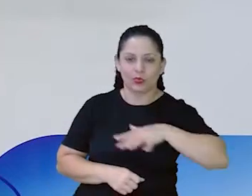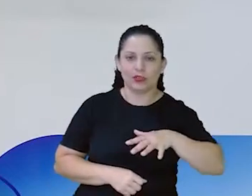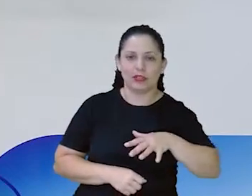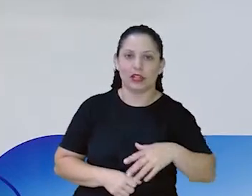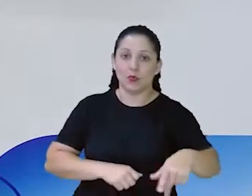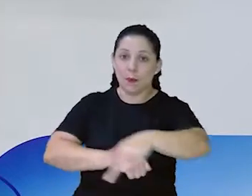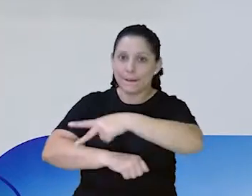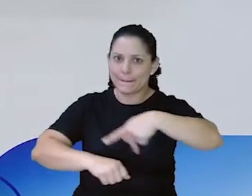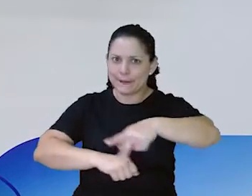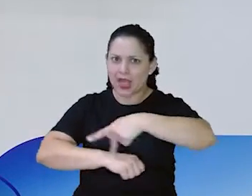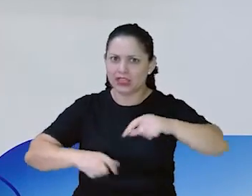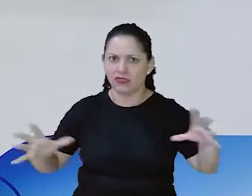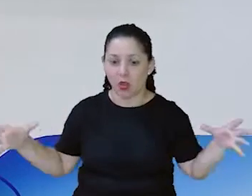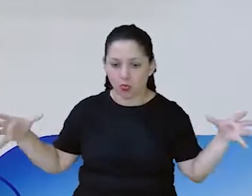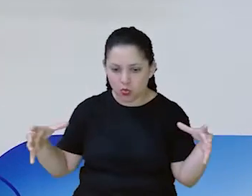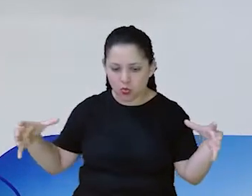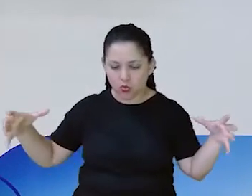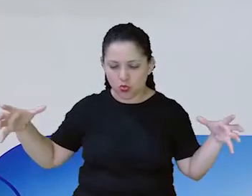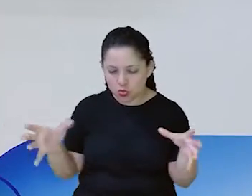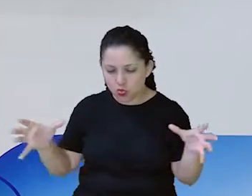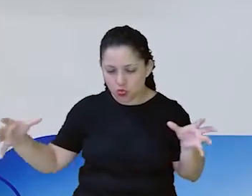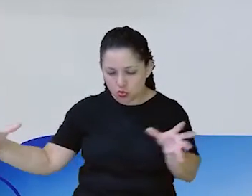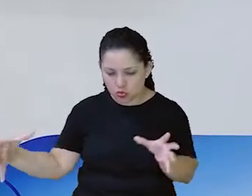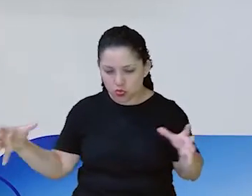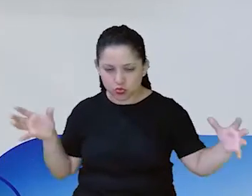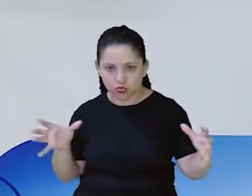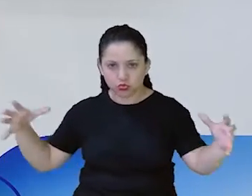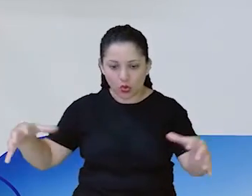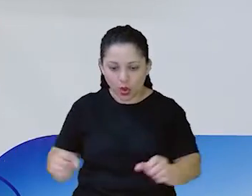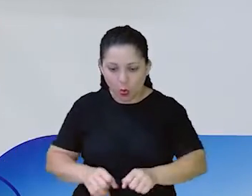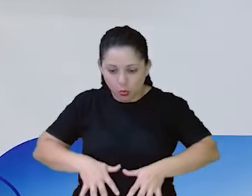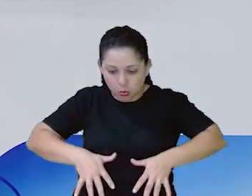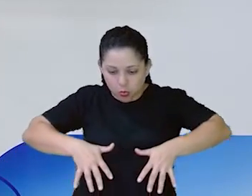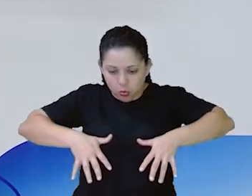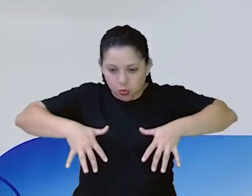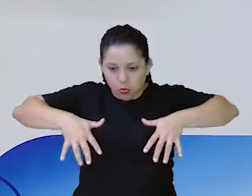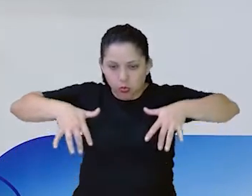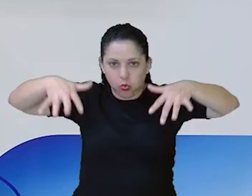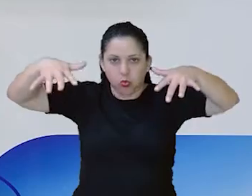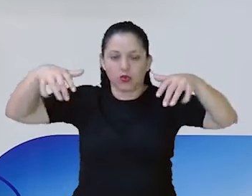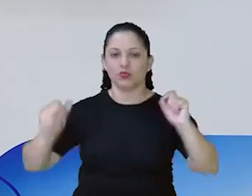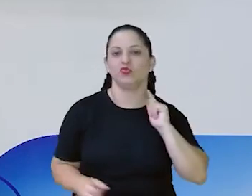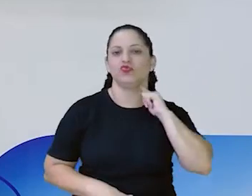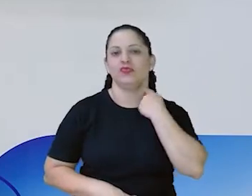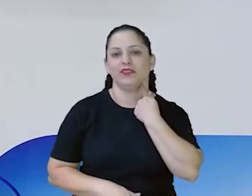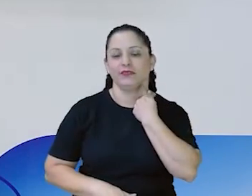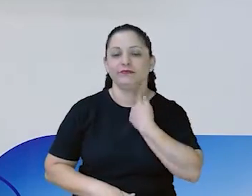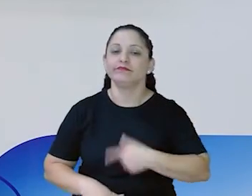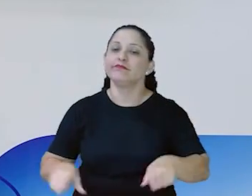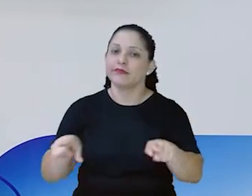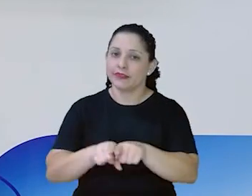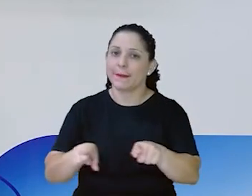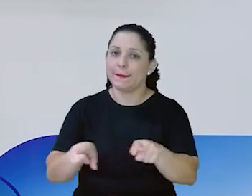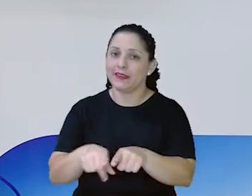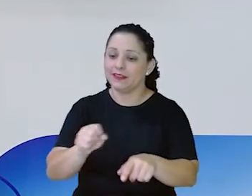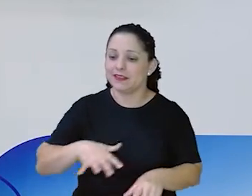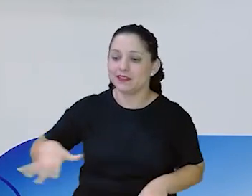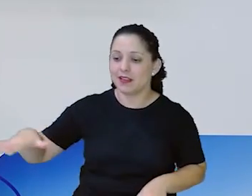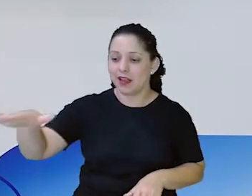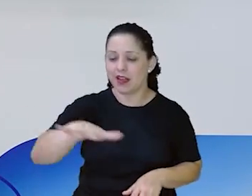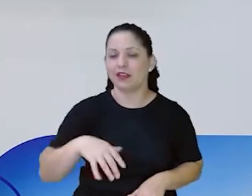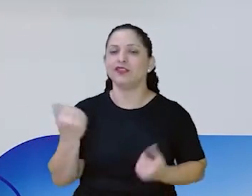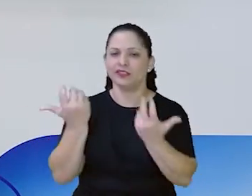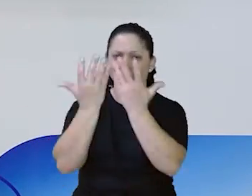todo. Vai acumulando, acumulando, acumulando. E aí a gente encontra na cidade e também a gente encontra nas paisagens naturais,